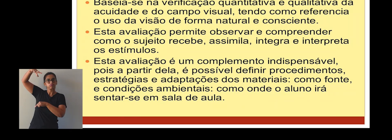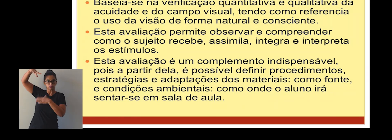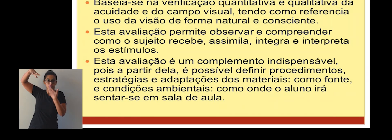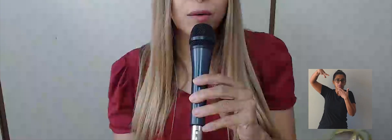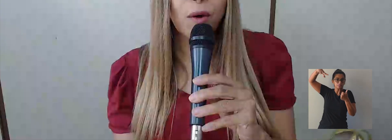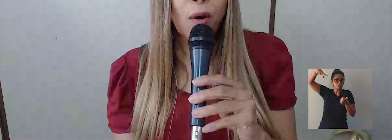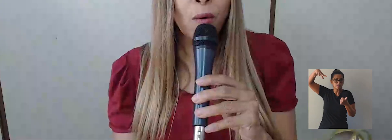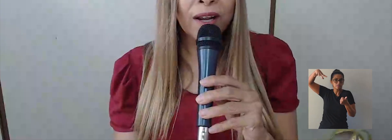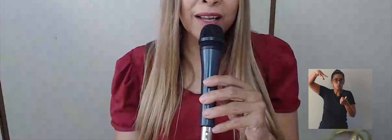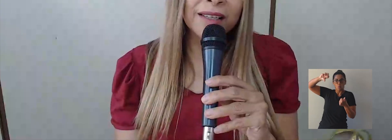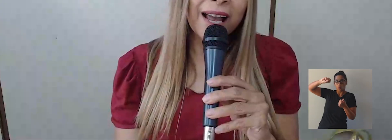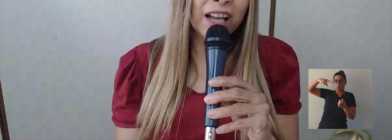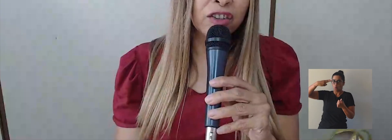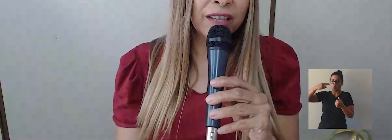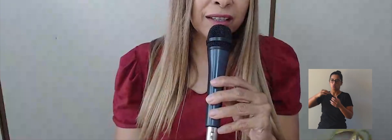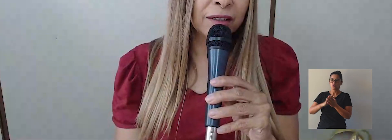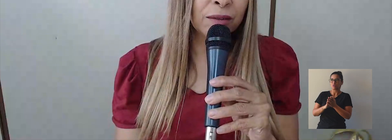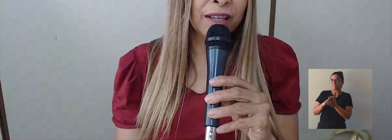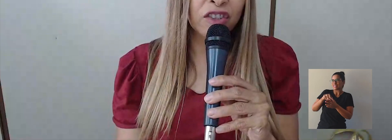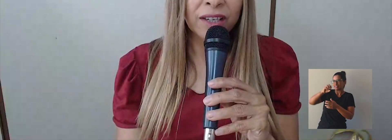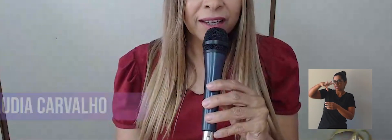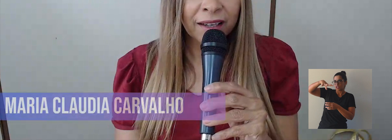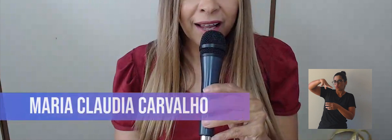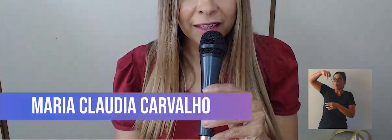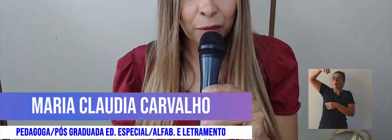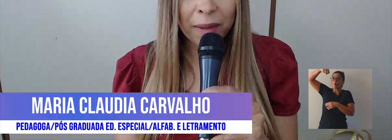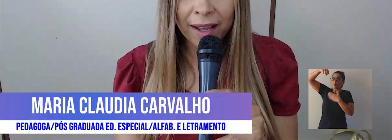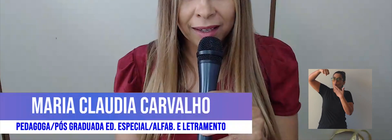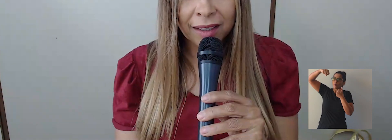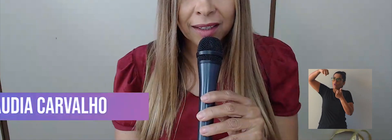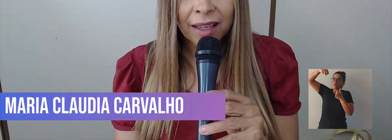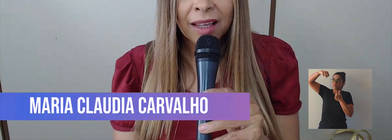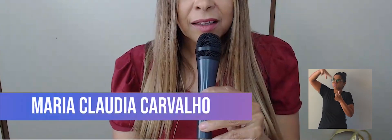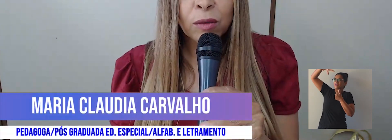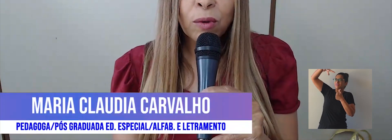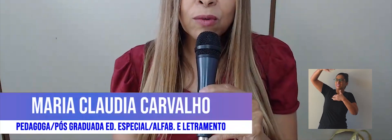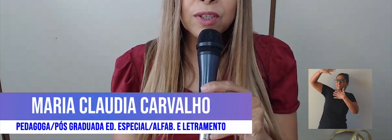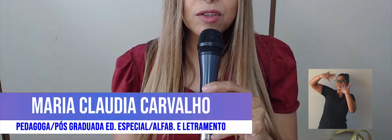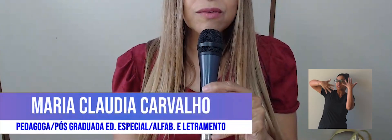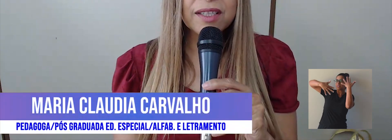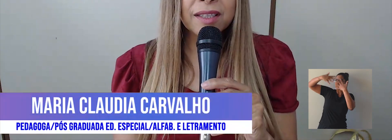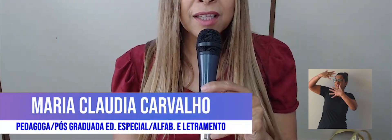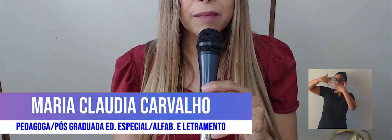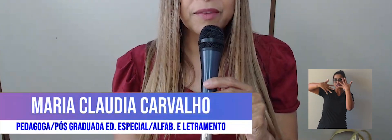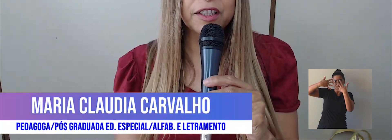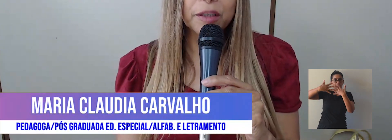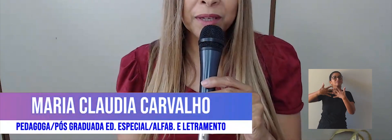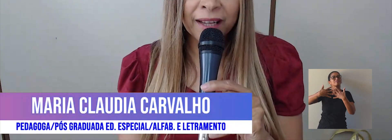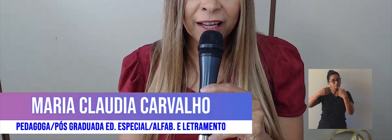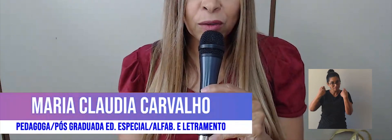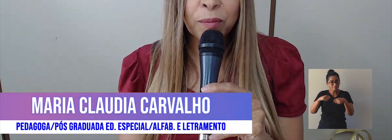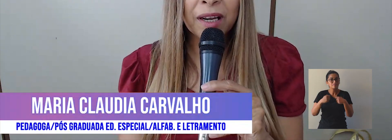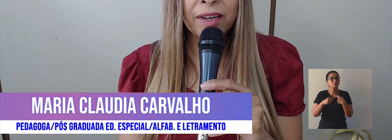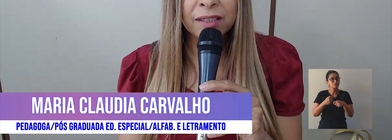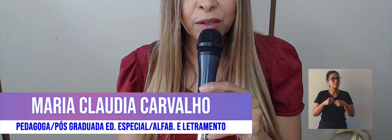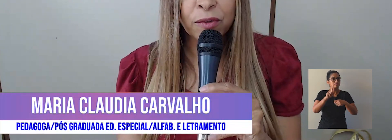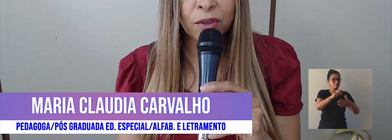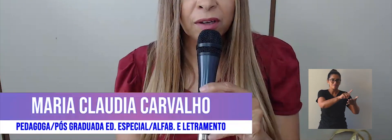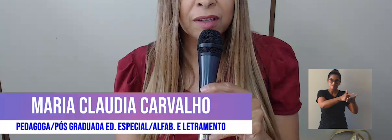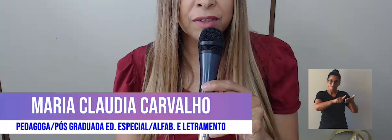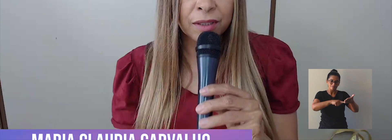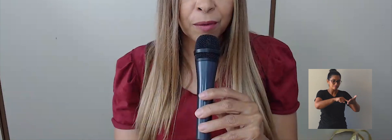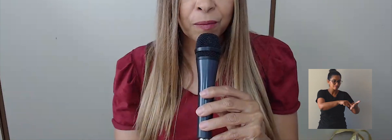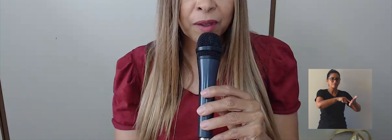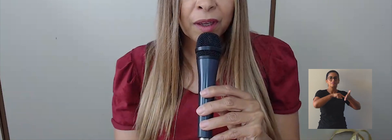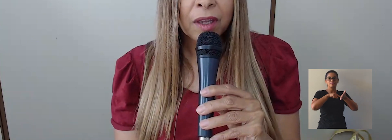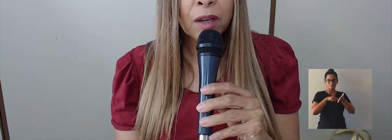a escuridão ou a claridade da janela atrapalha. Então, tudo isso vai ser determinado pela avaliação